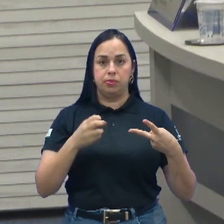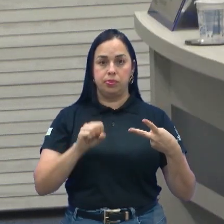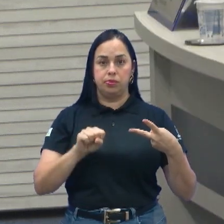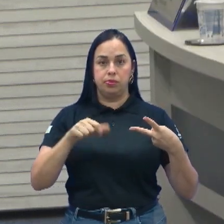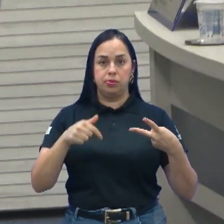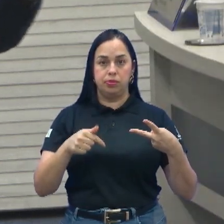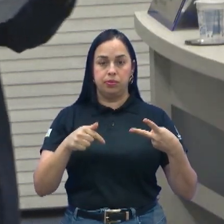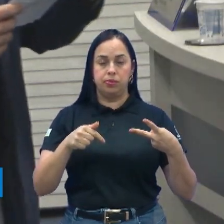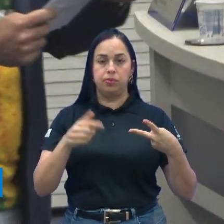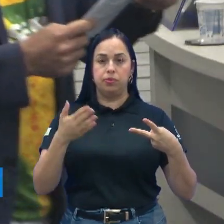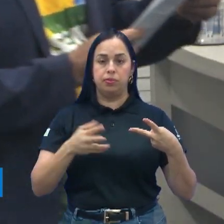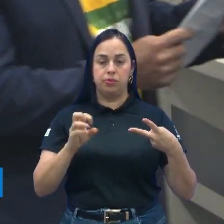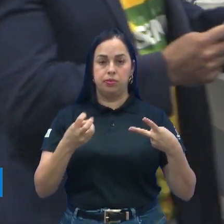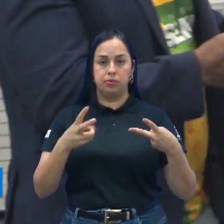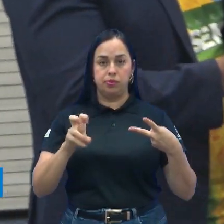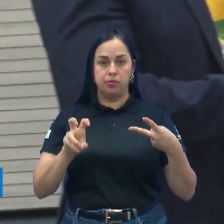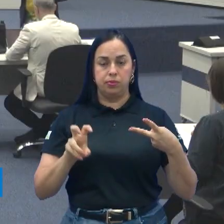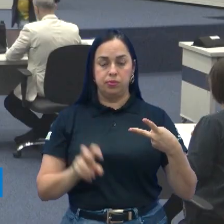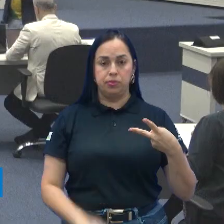20.387/2025.